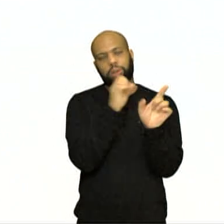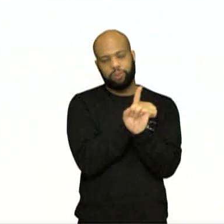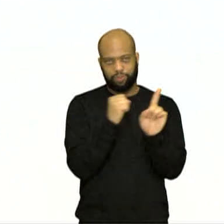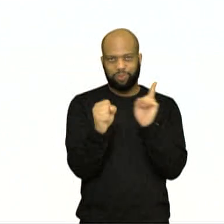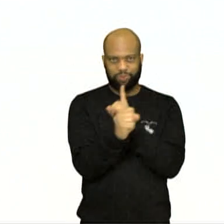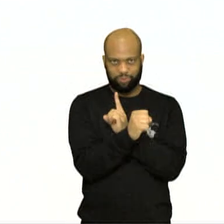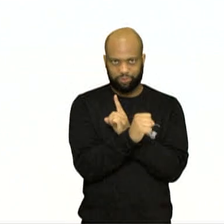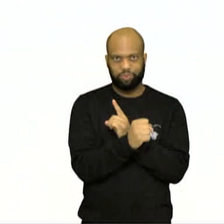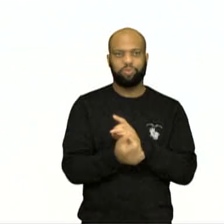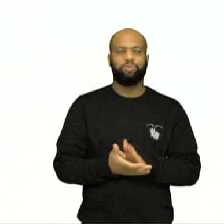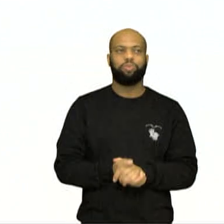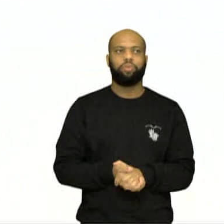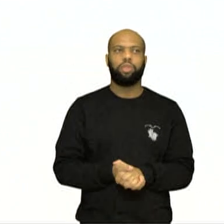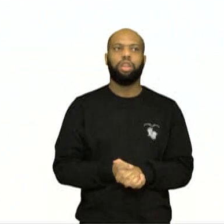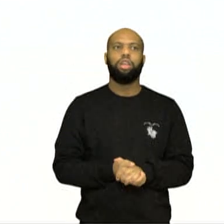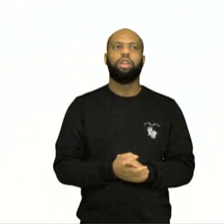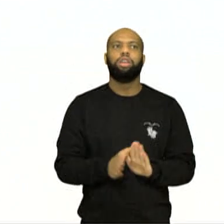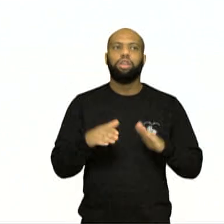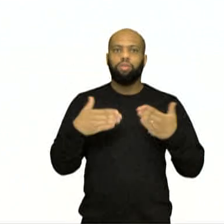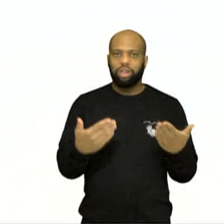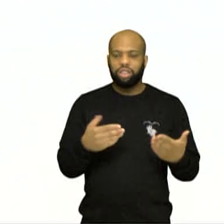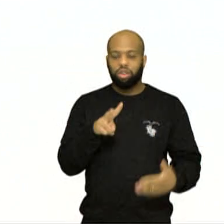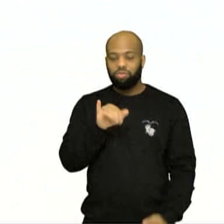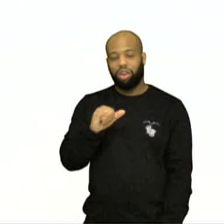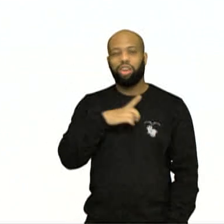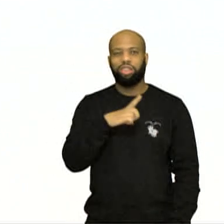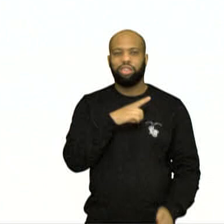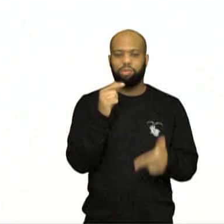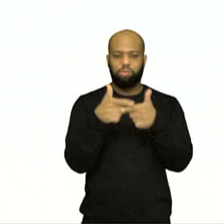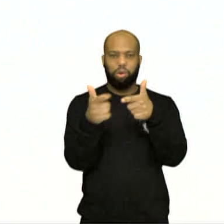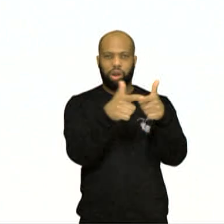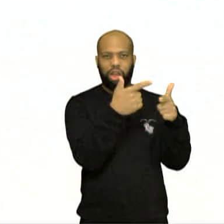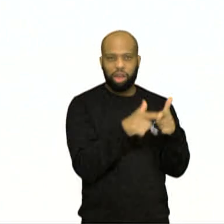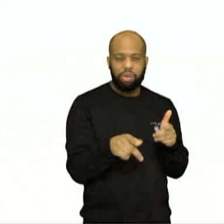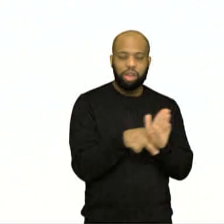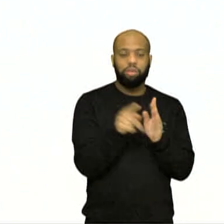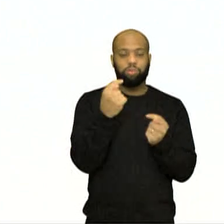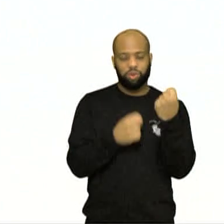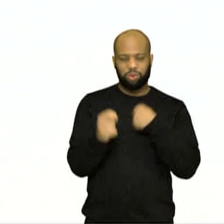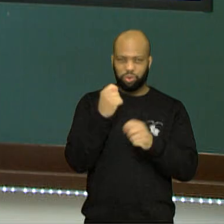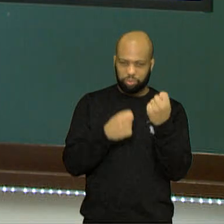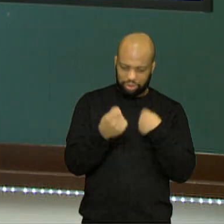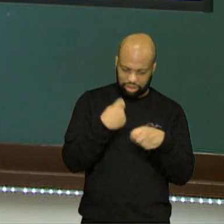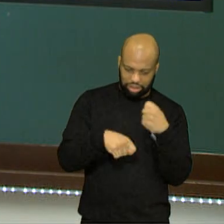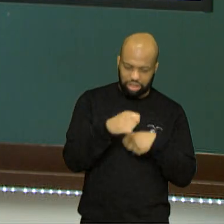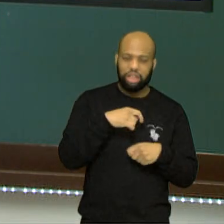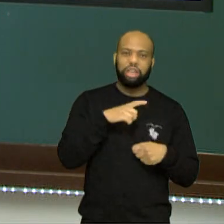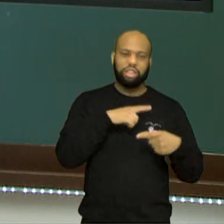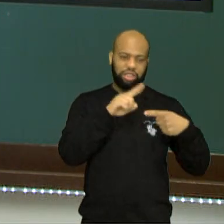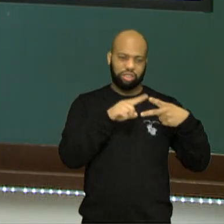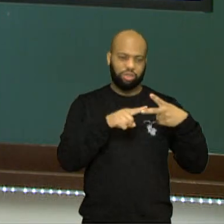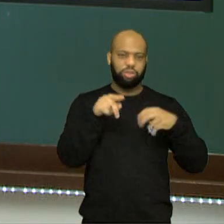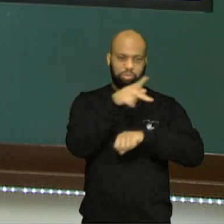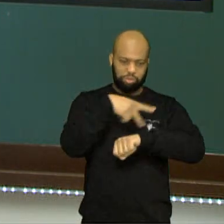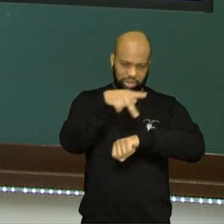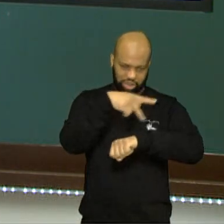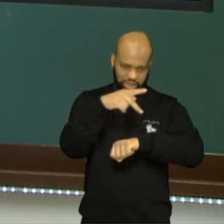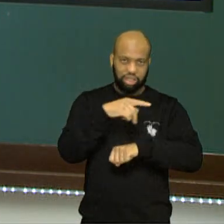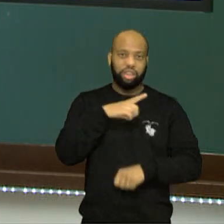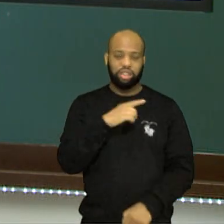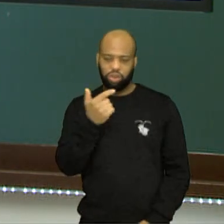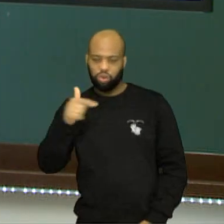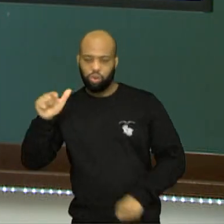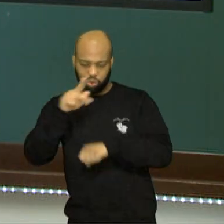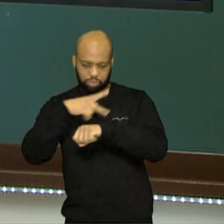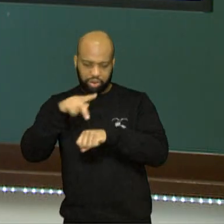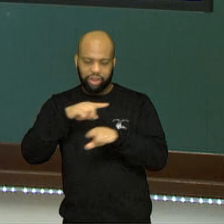tá? Então, a gente vai ter um colapso econômico, né, desses dois países e outros